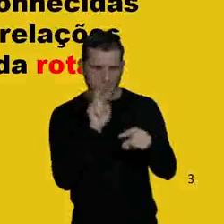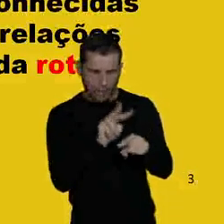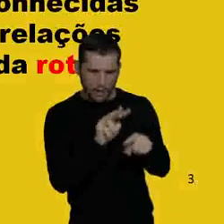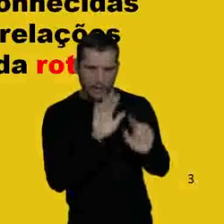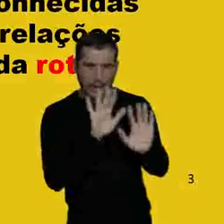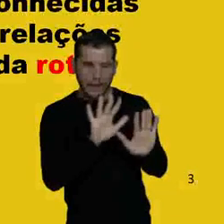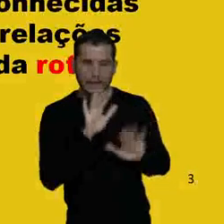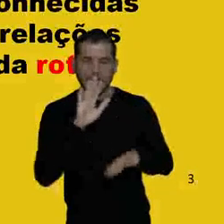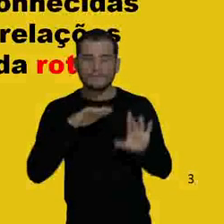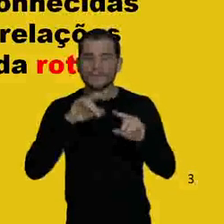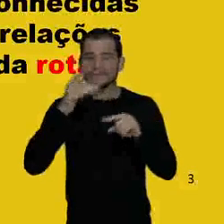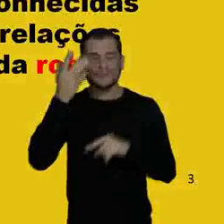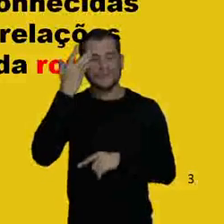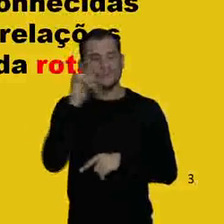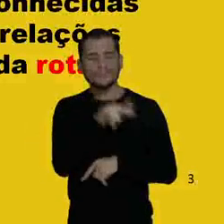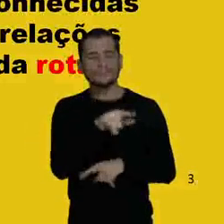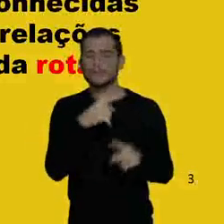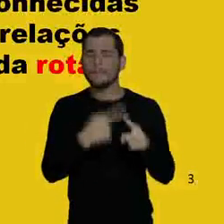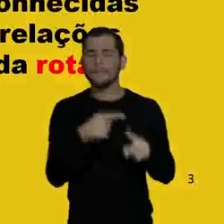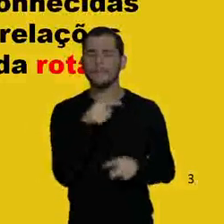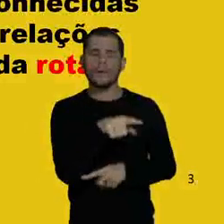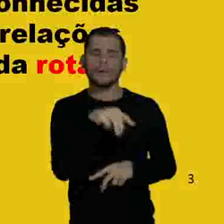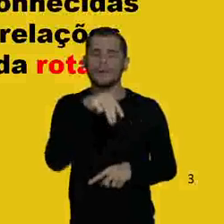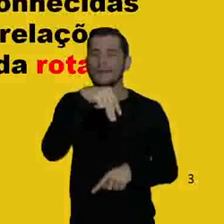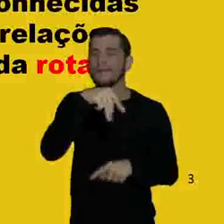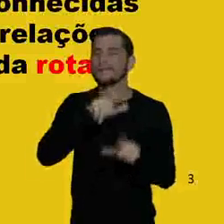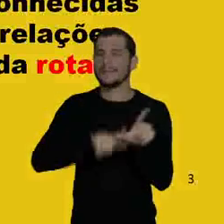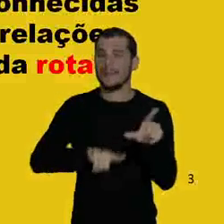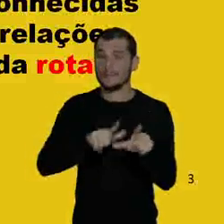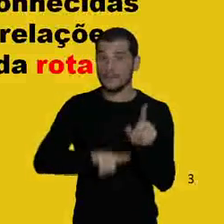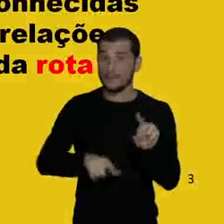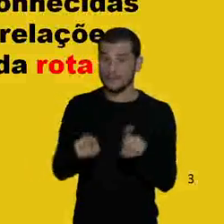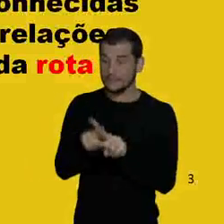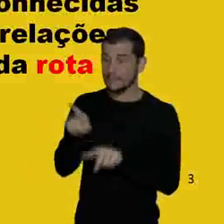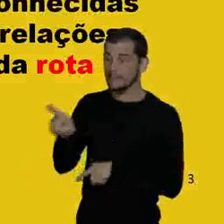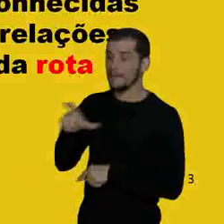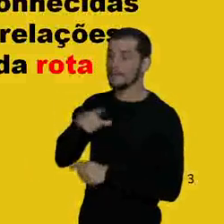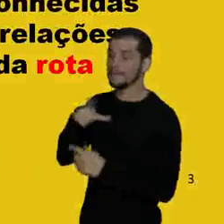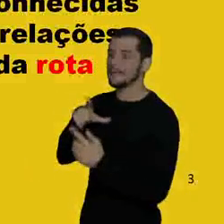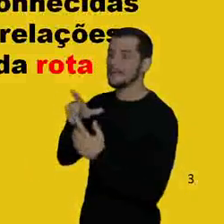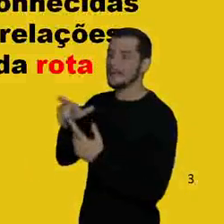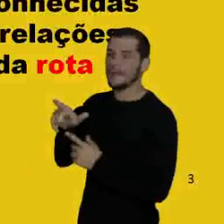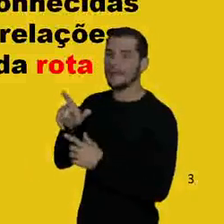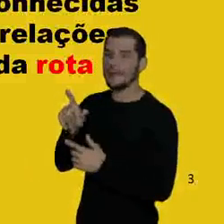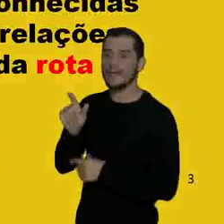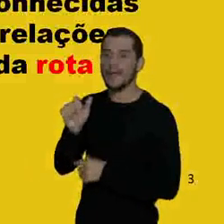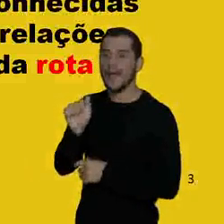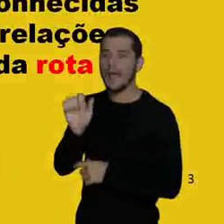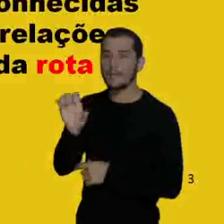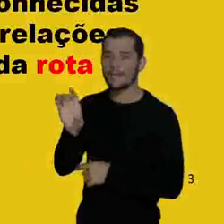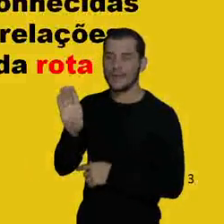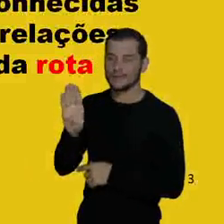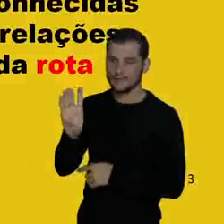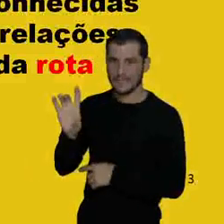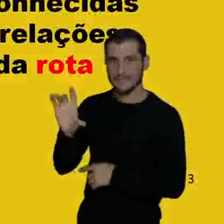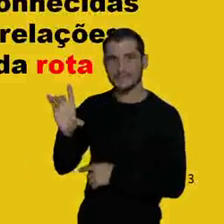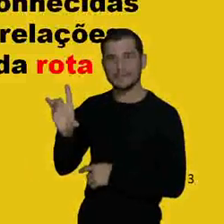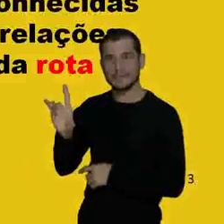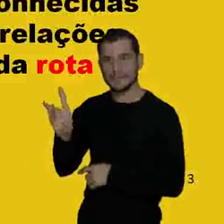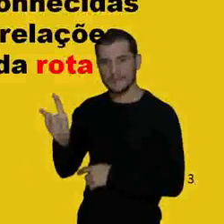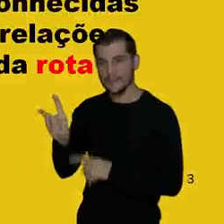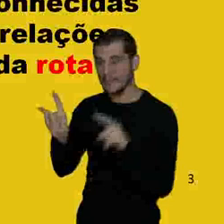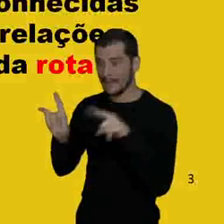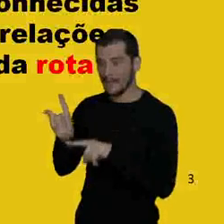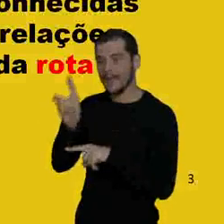né depois tem a alfabética que é mais difícil pro disléxico né muitos disléxicos demoram para sair dessa